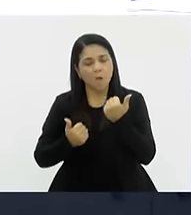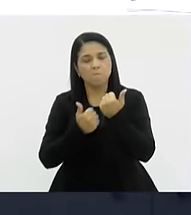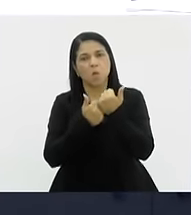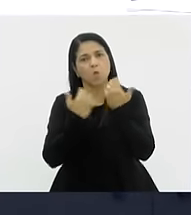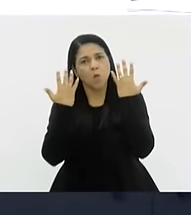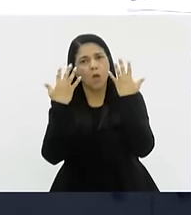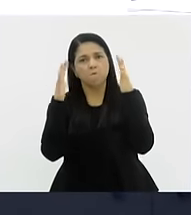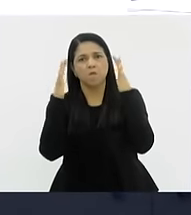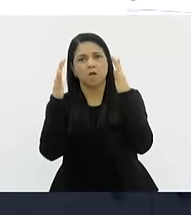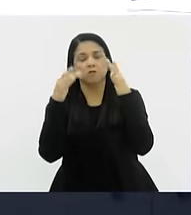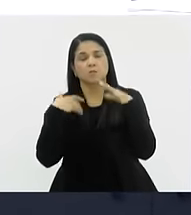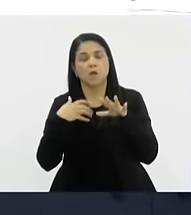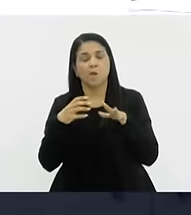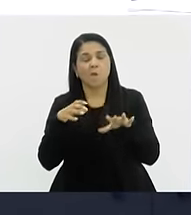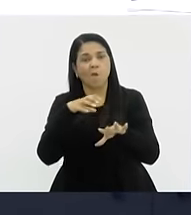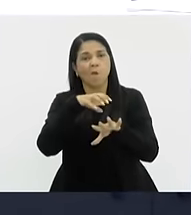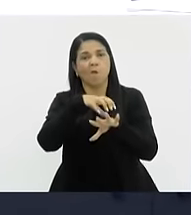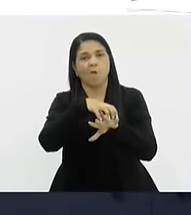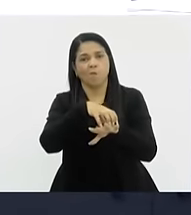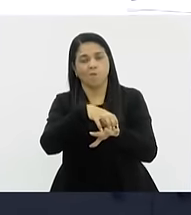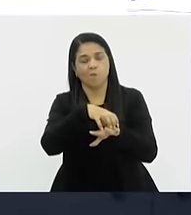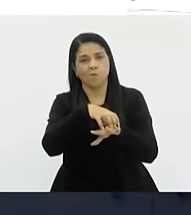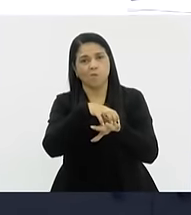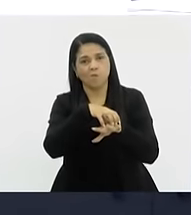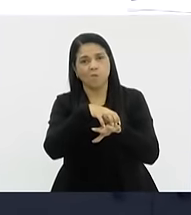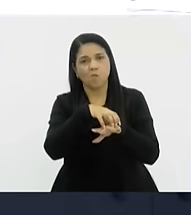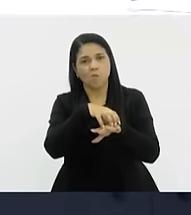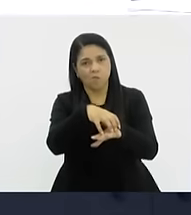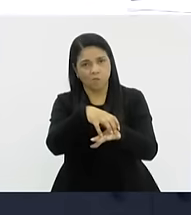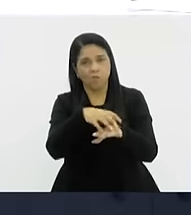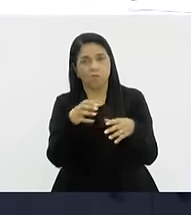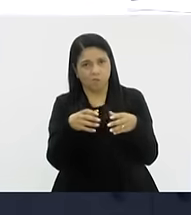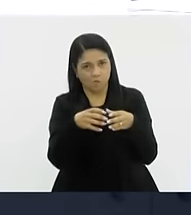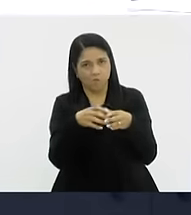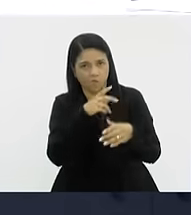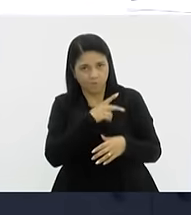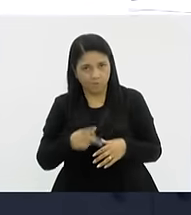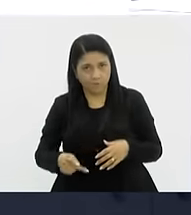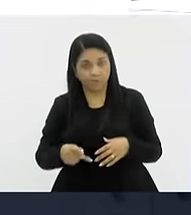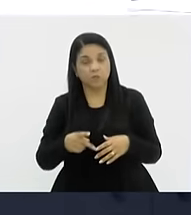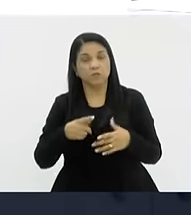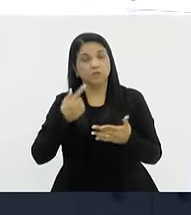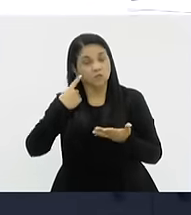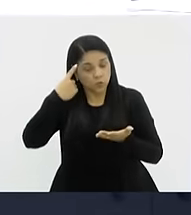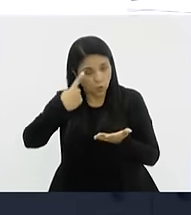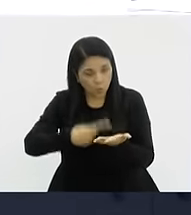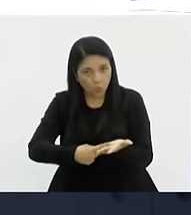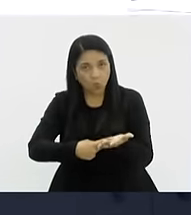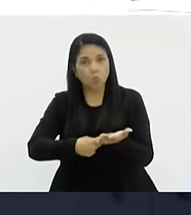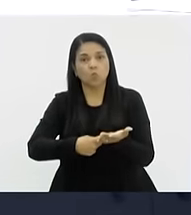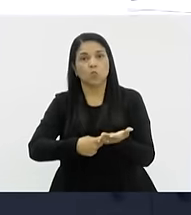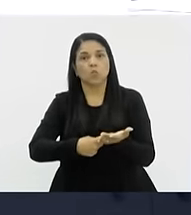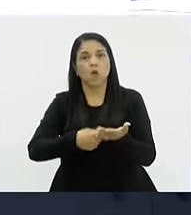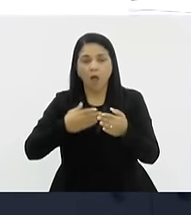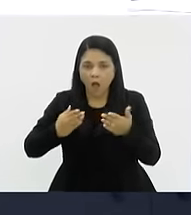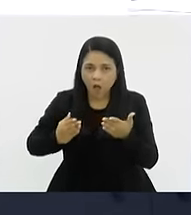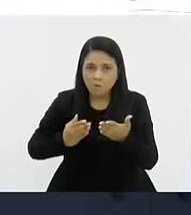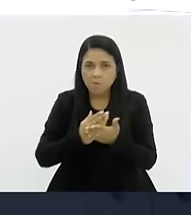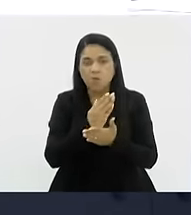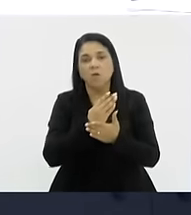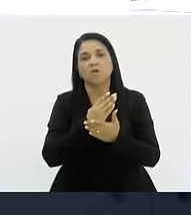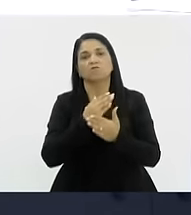como presidente da Comissão de Transporte, deixar consignado, mais uma vez, que aprovo todo